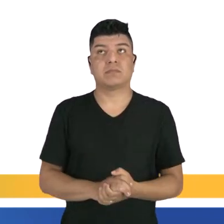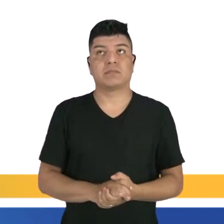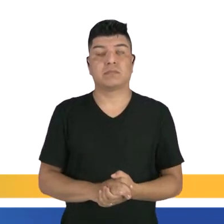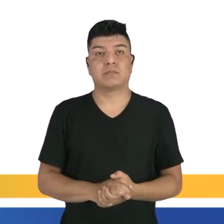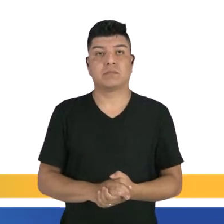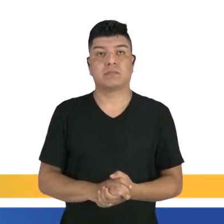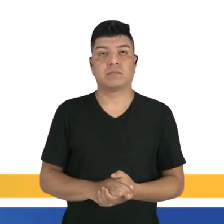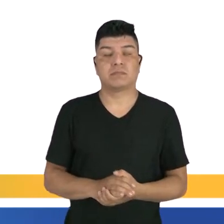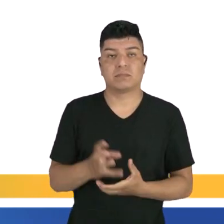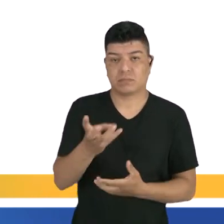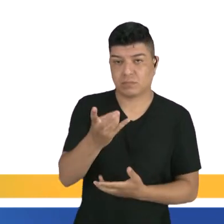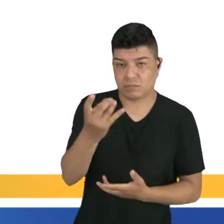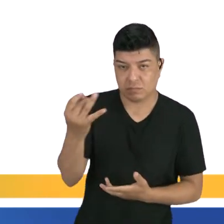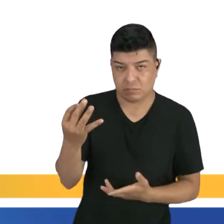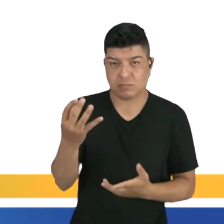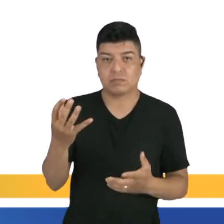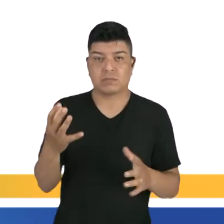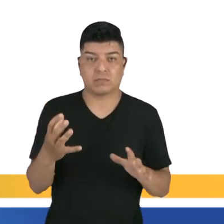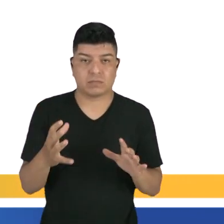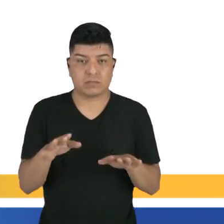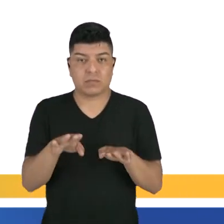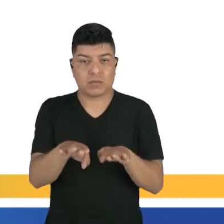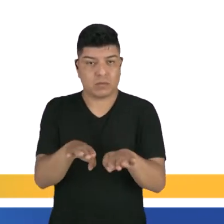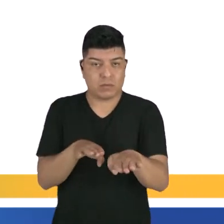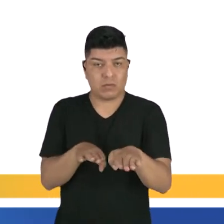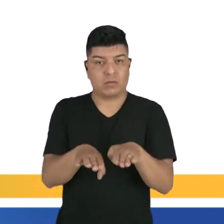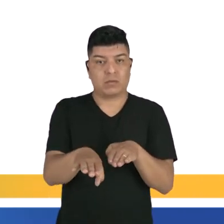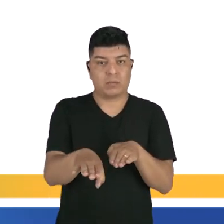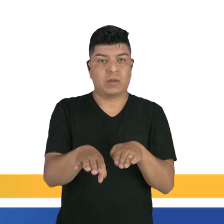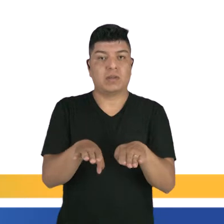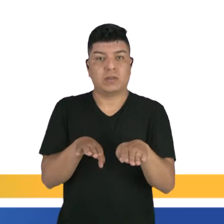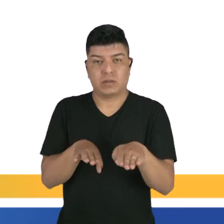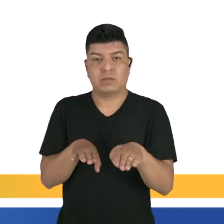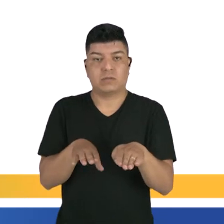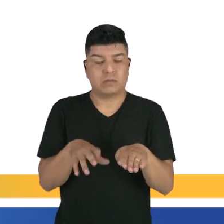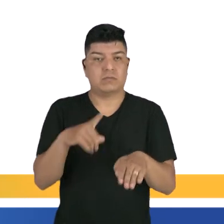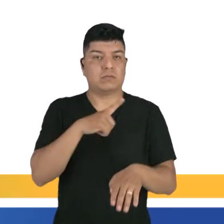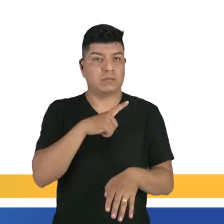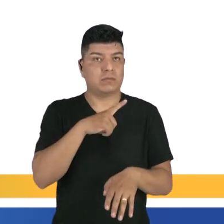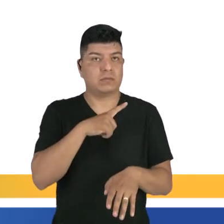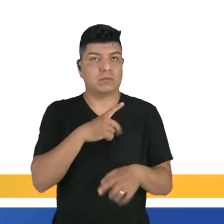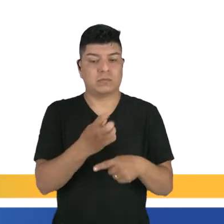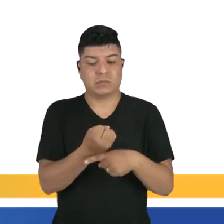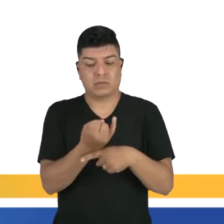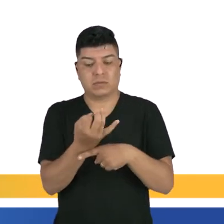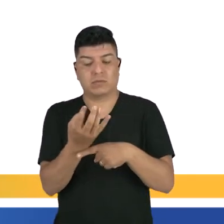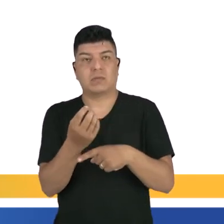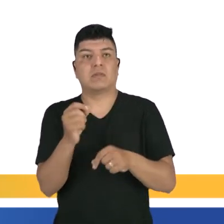Que foi o tanto que o corredor do competidor percorreu,